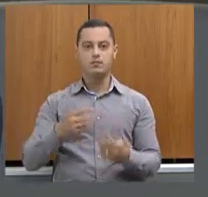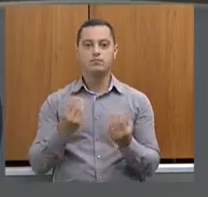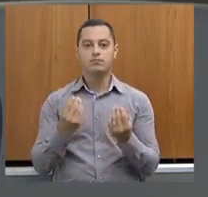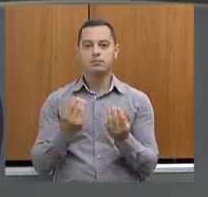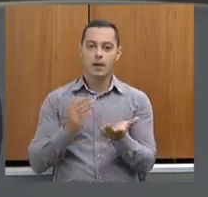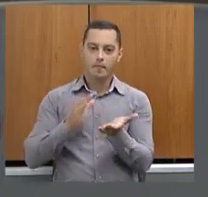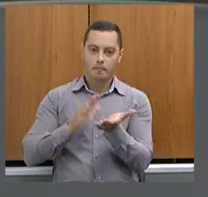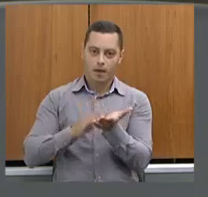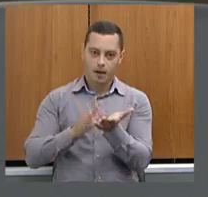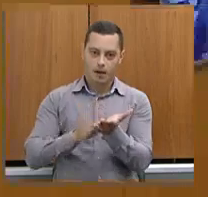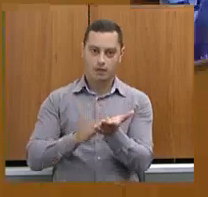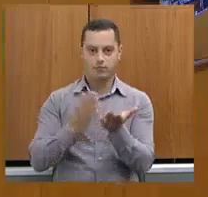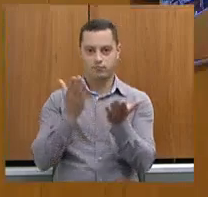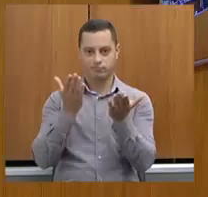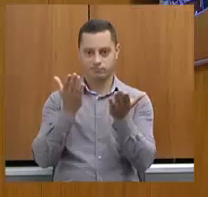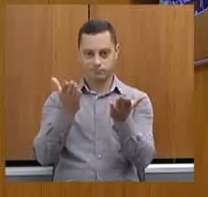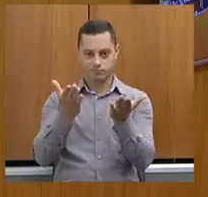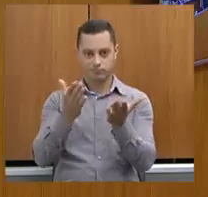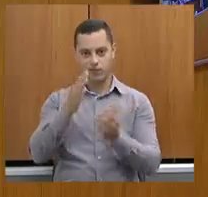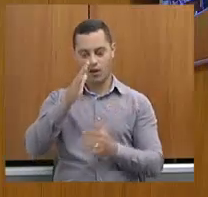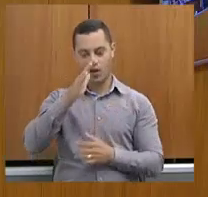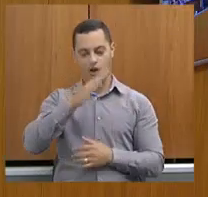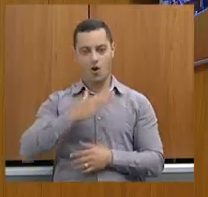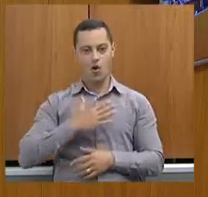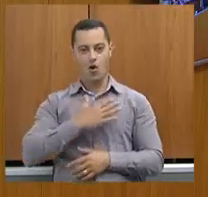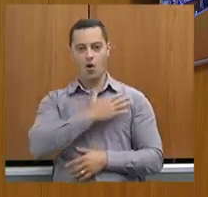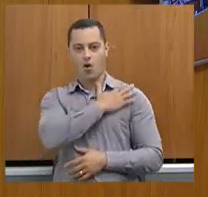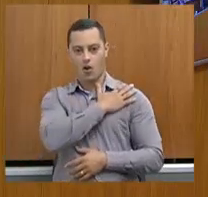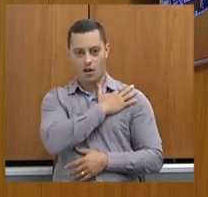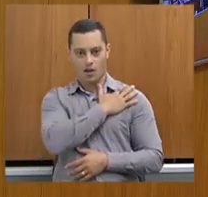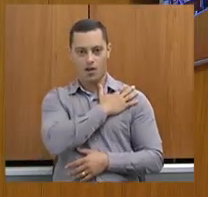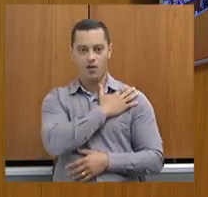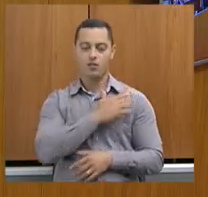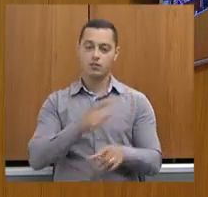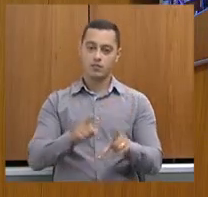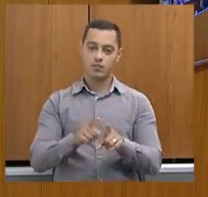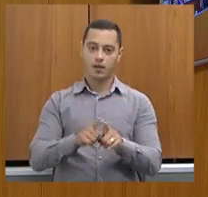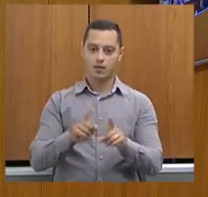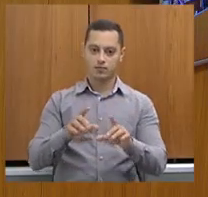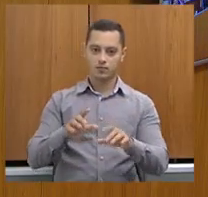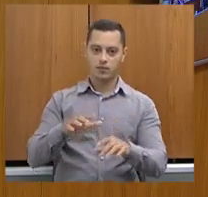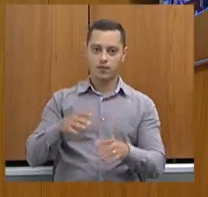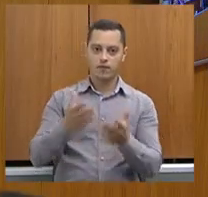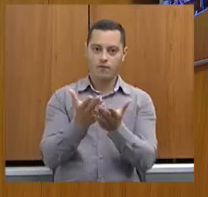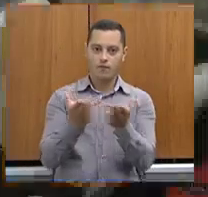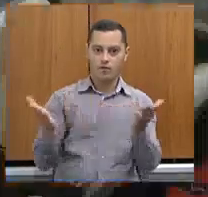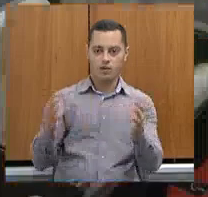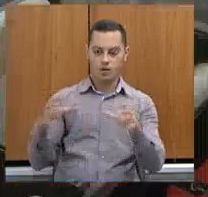primeiro lugar parabenizar a todos vocês da Corporação a todos vocês